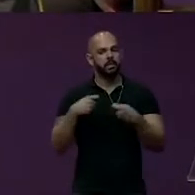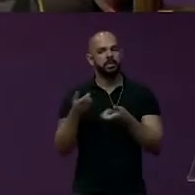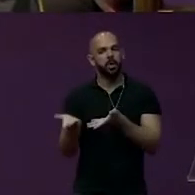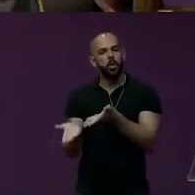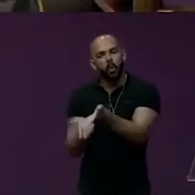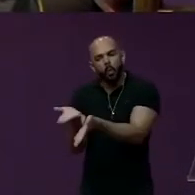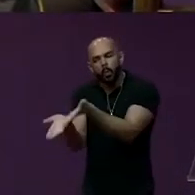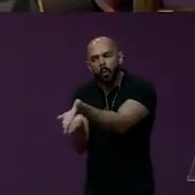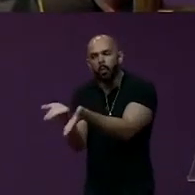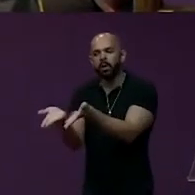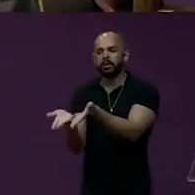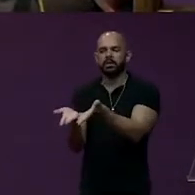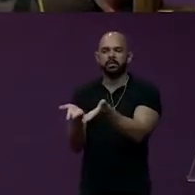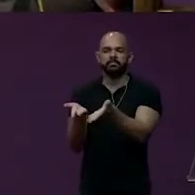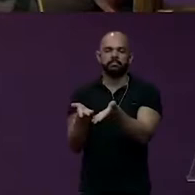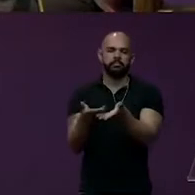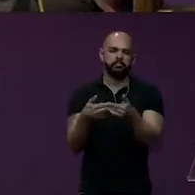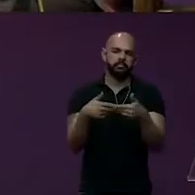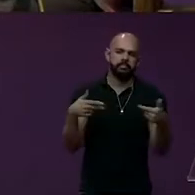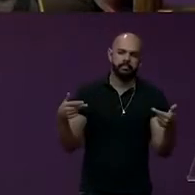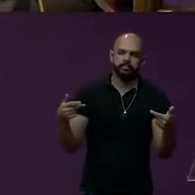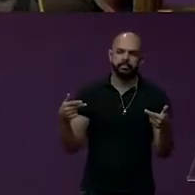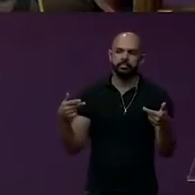cuidar, né,